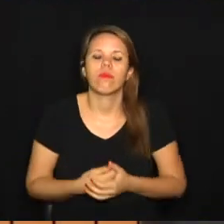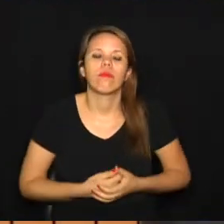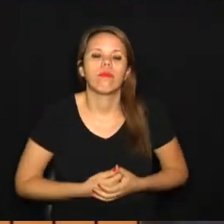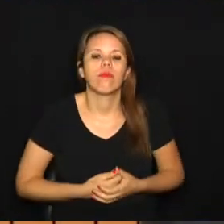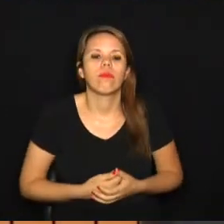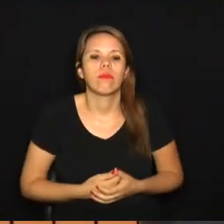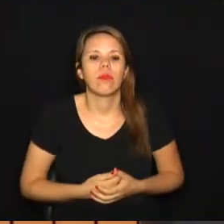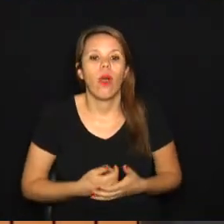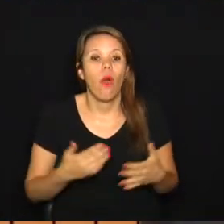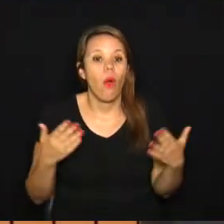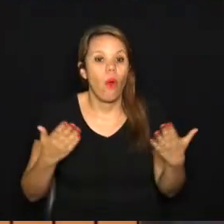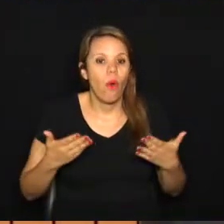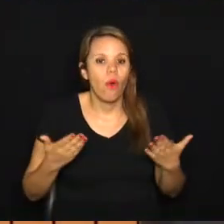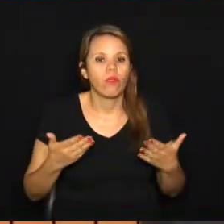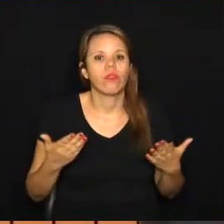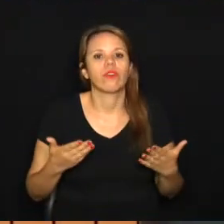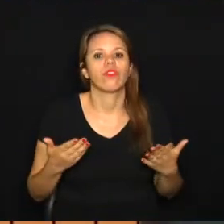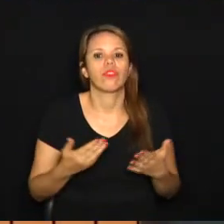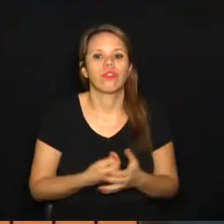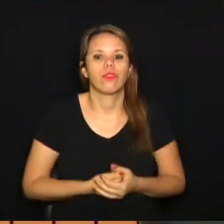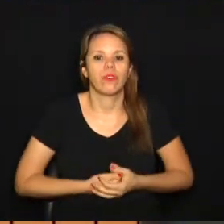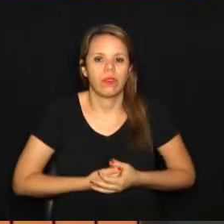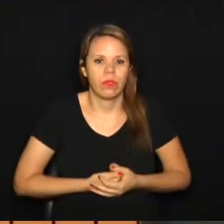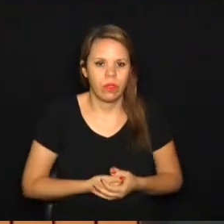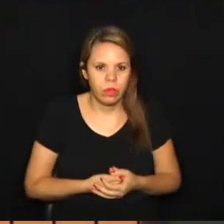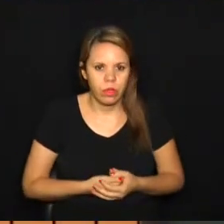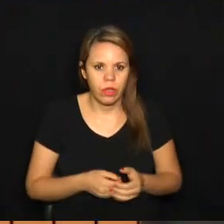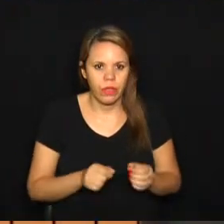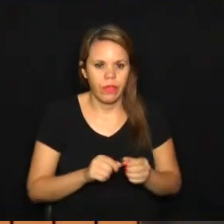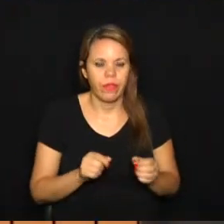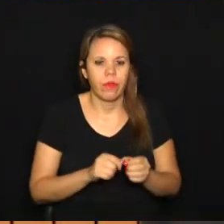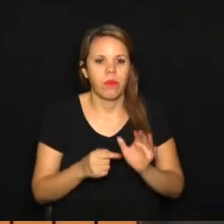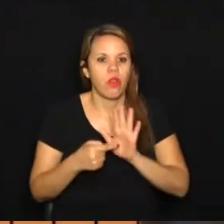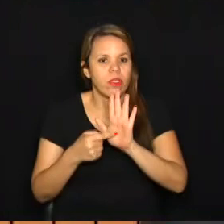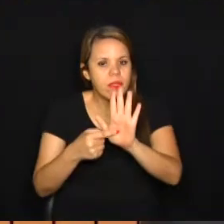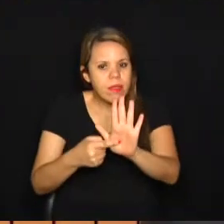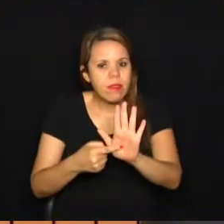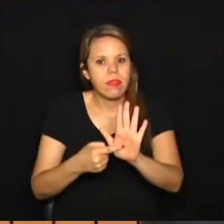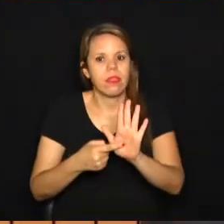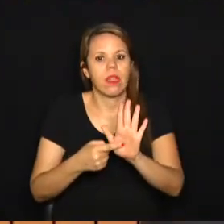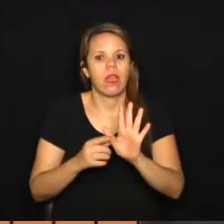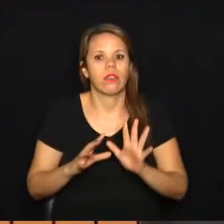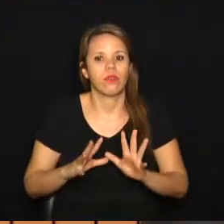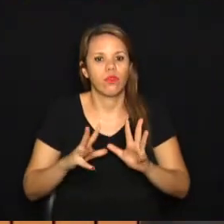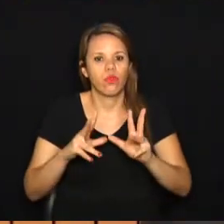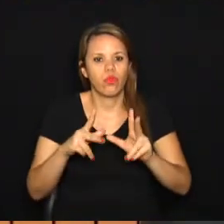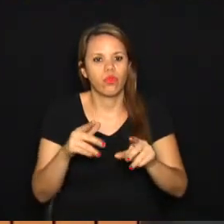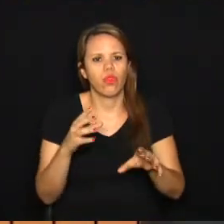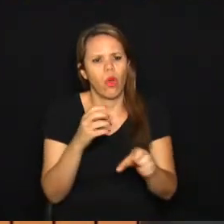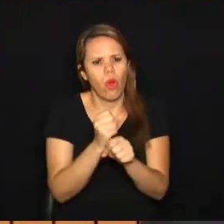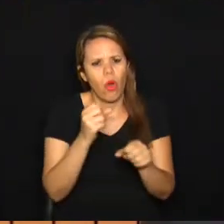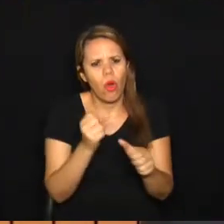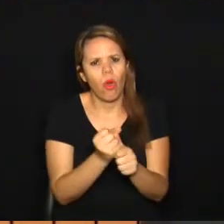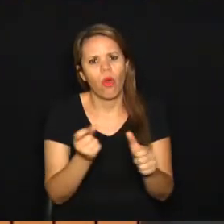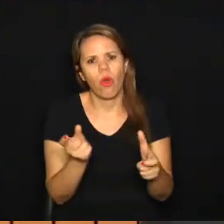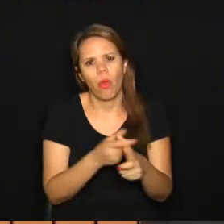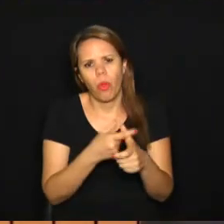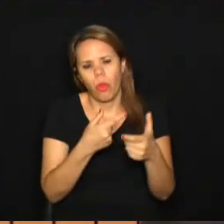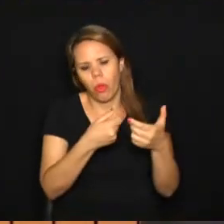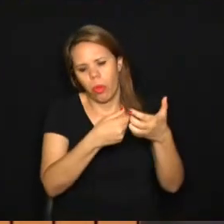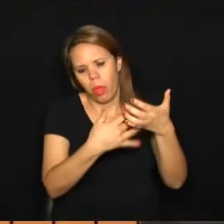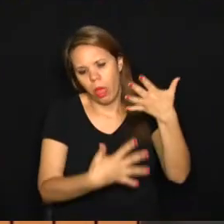Hoje a gente vai fazer essa prestação de conta, onde temos aqui